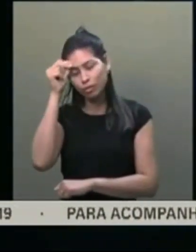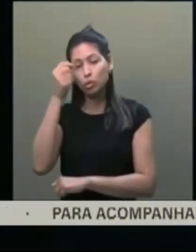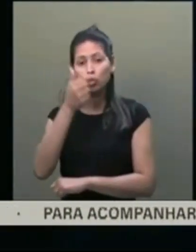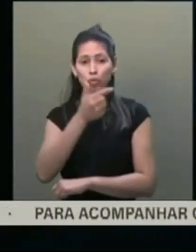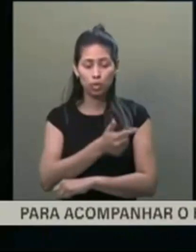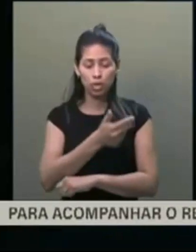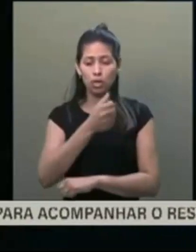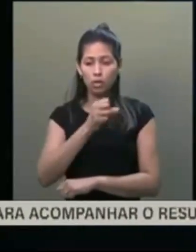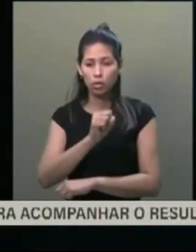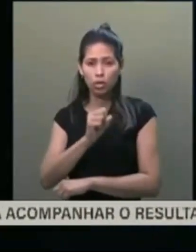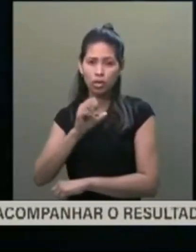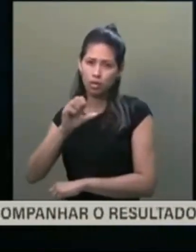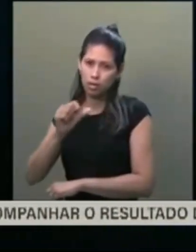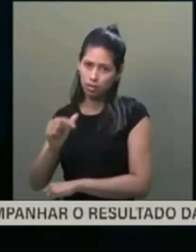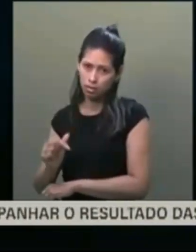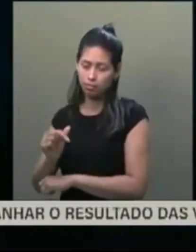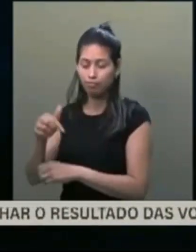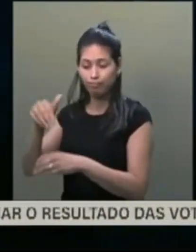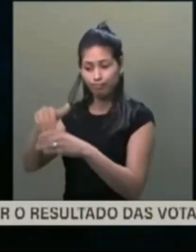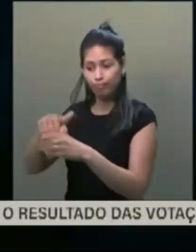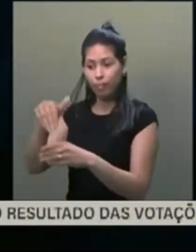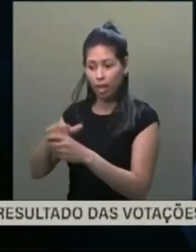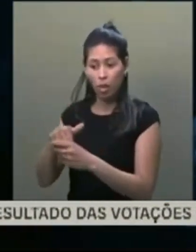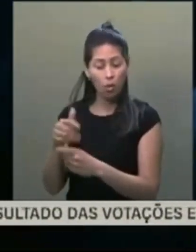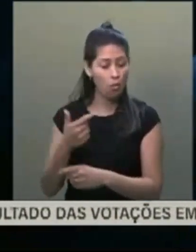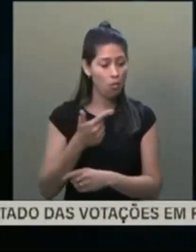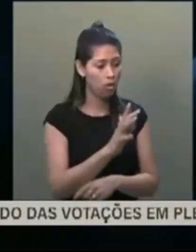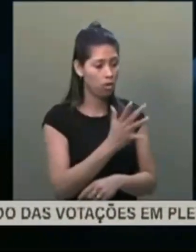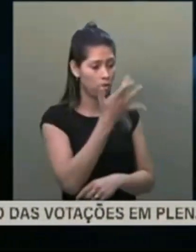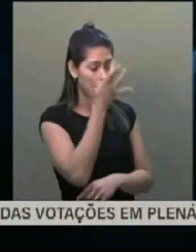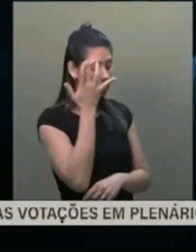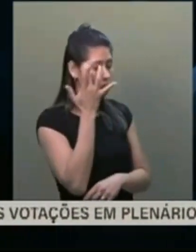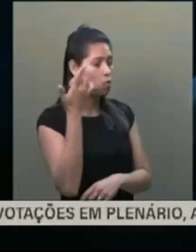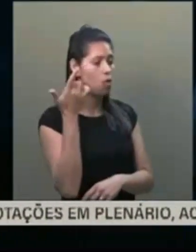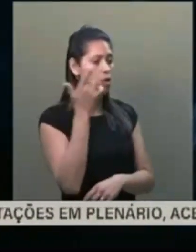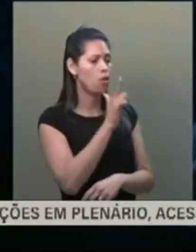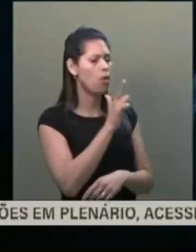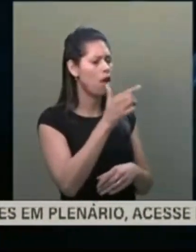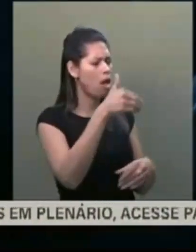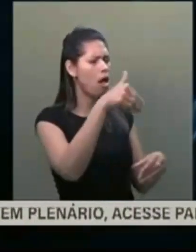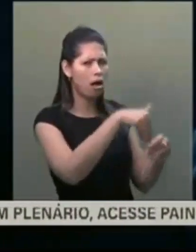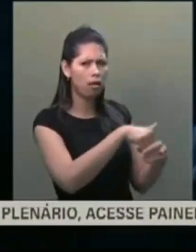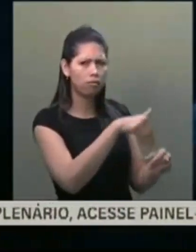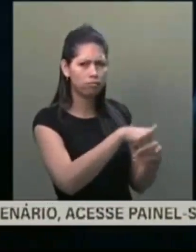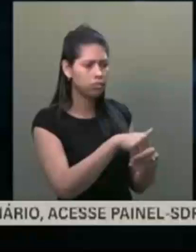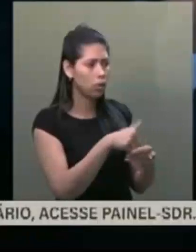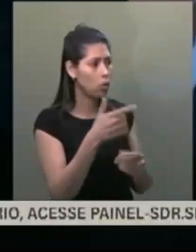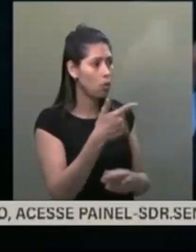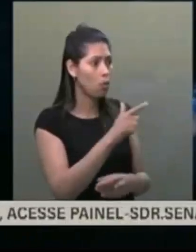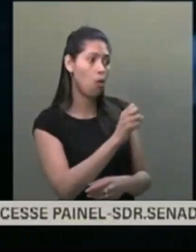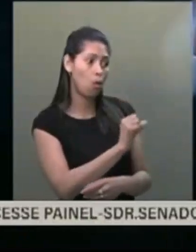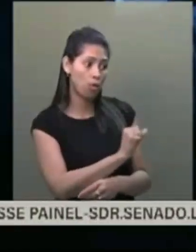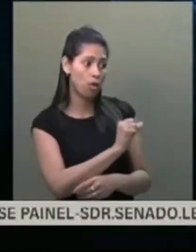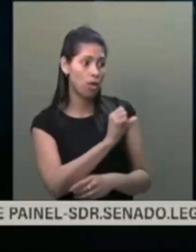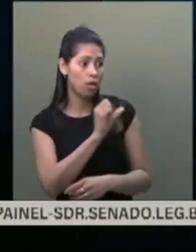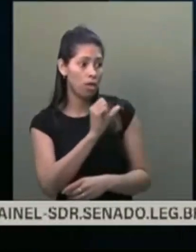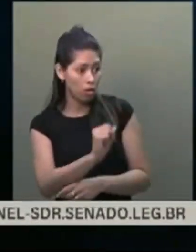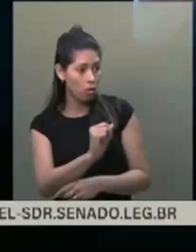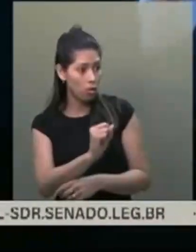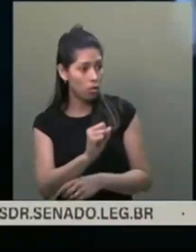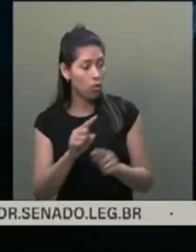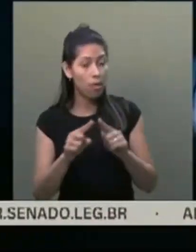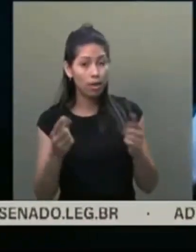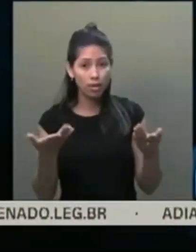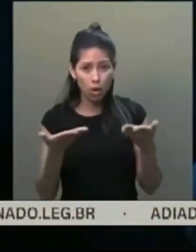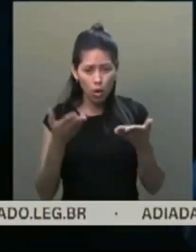287 votos, alguém ganhou do outro por 28. Isso é fato jurídico consagrado. E eu vou